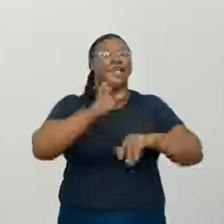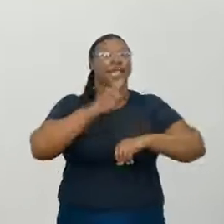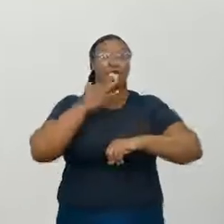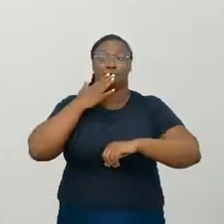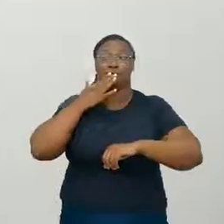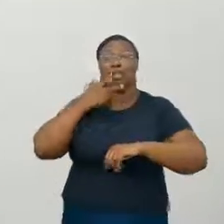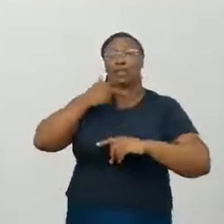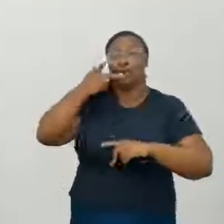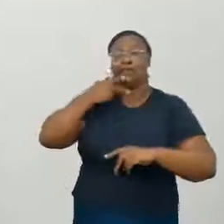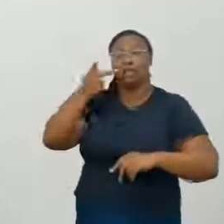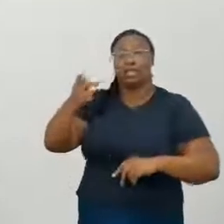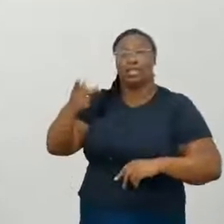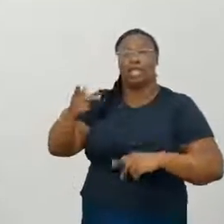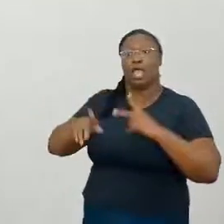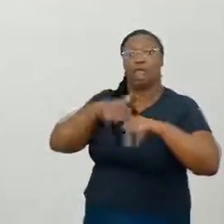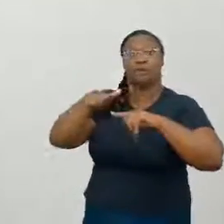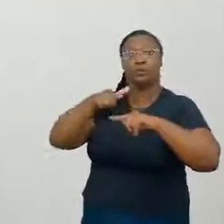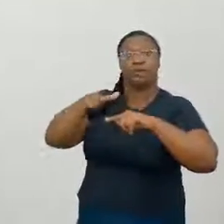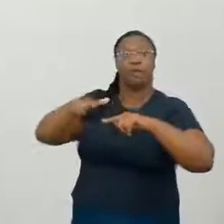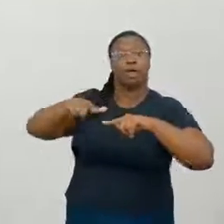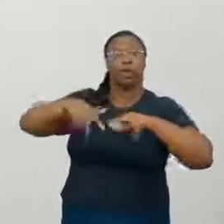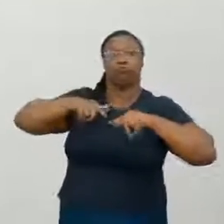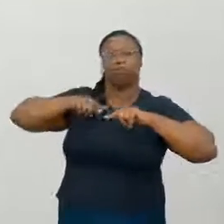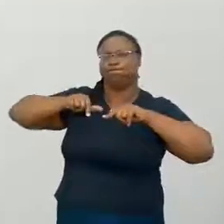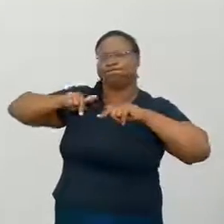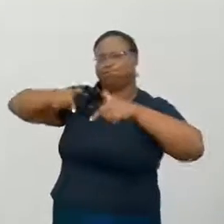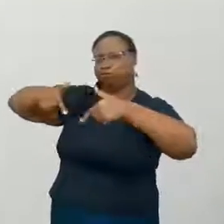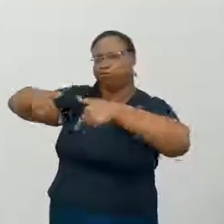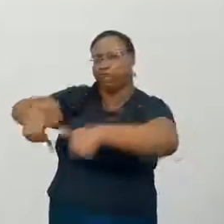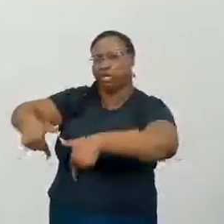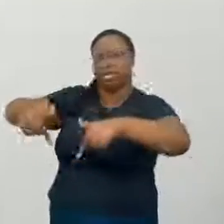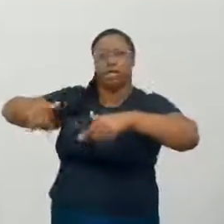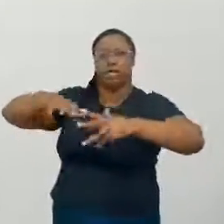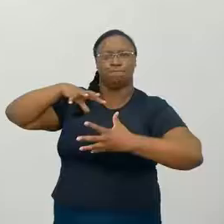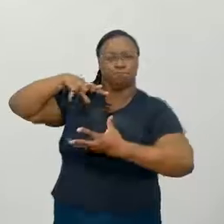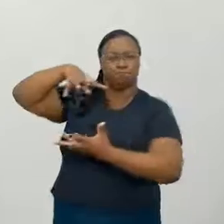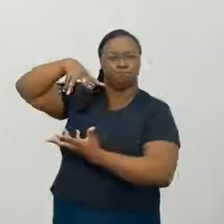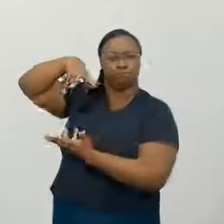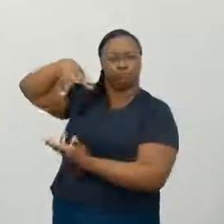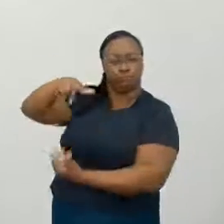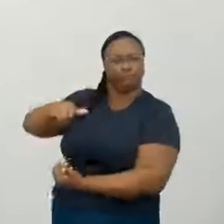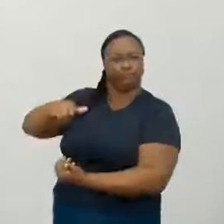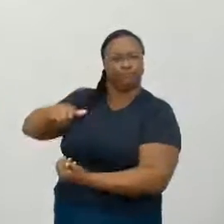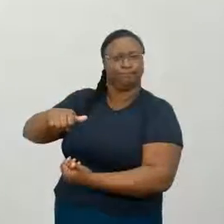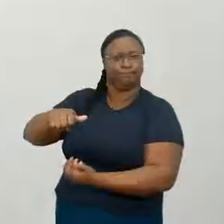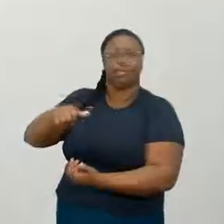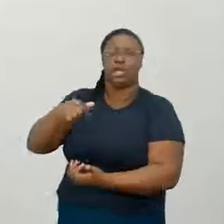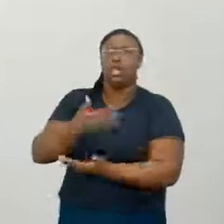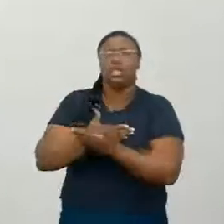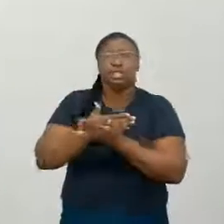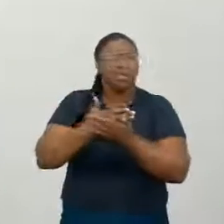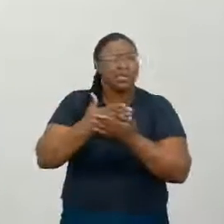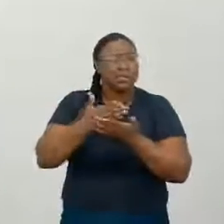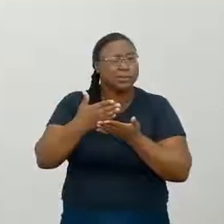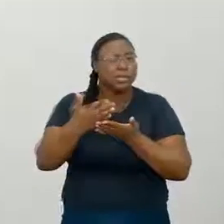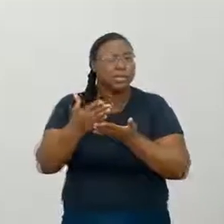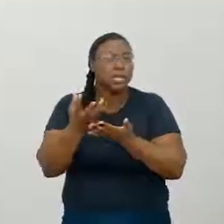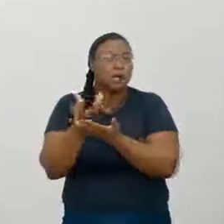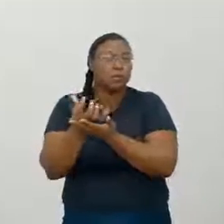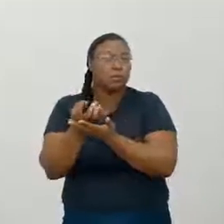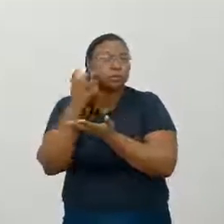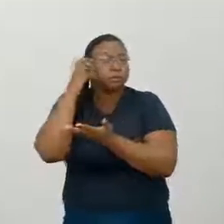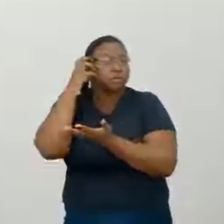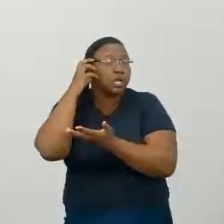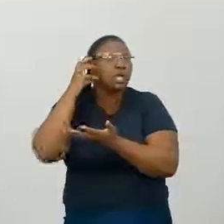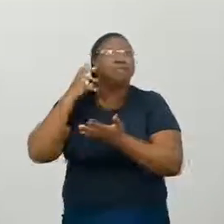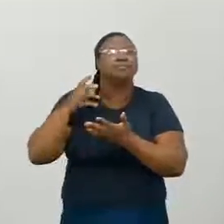um trabalho sobre a Primeira Guerra Mundial. E aí estava muito começando essa coisa de podcast, falei, vamos ver como é que é isso dentro da sala, né?